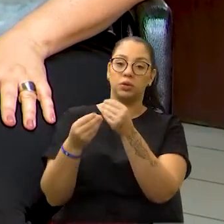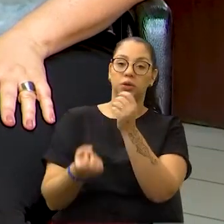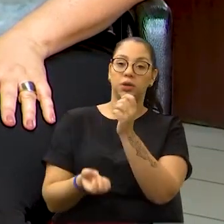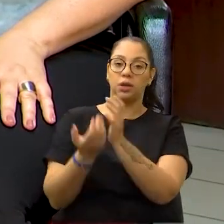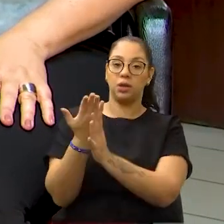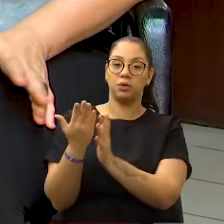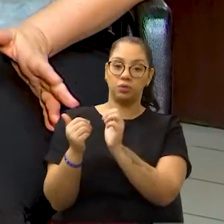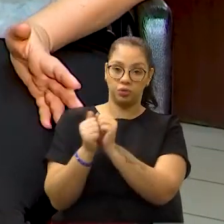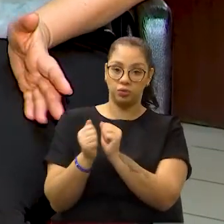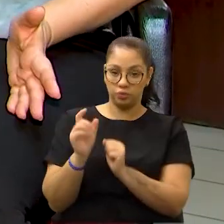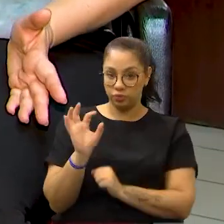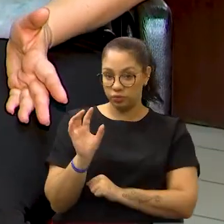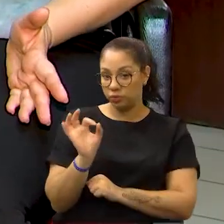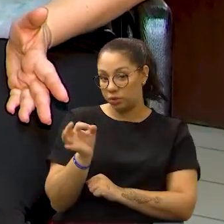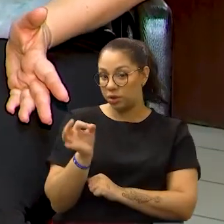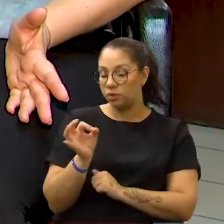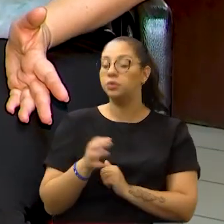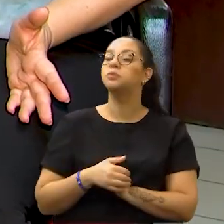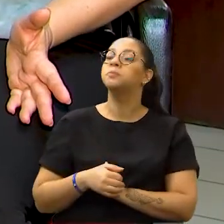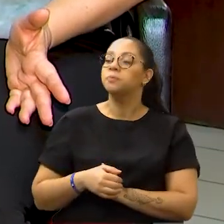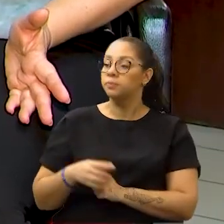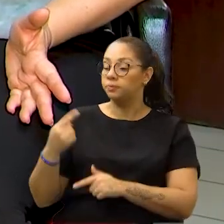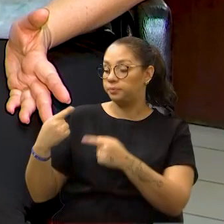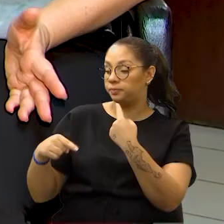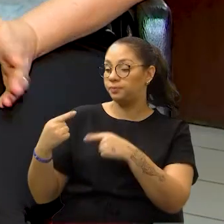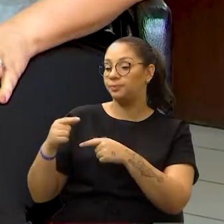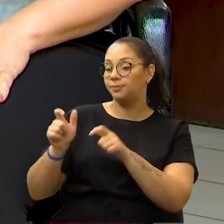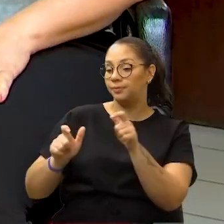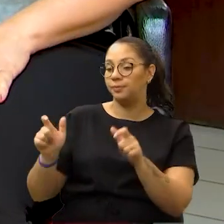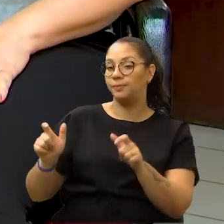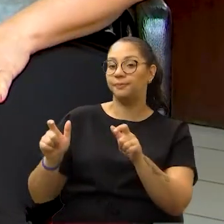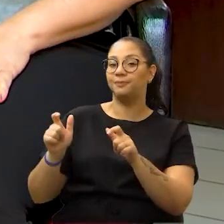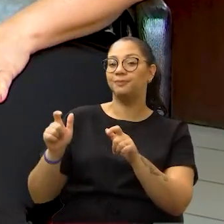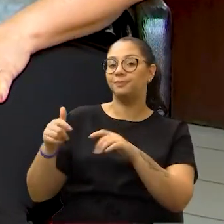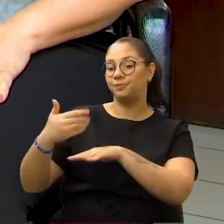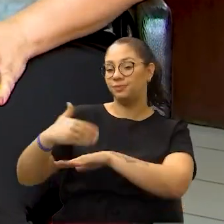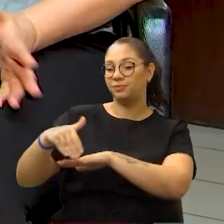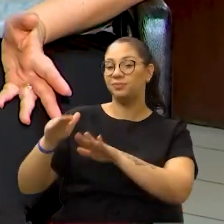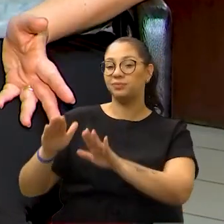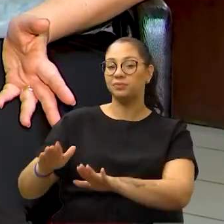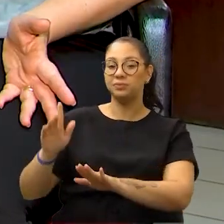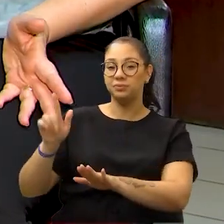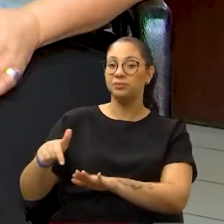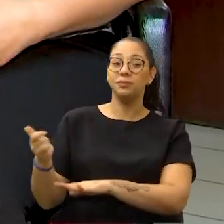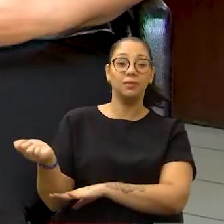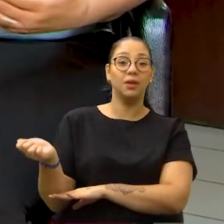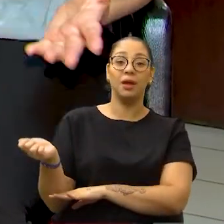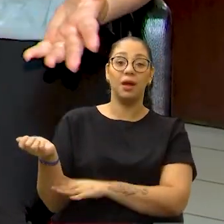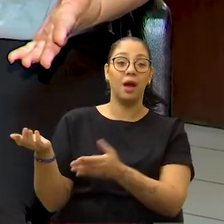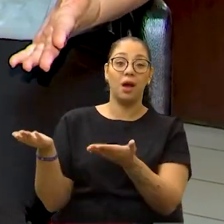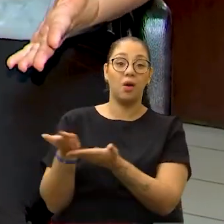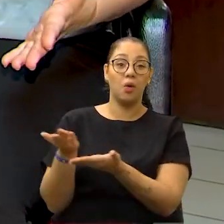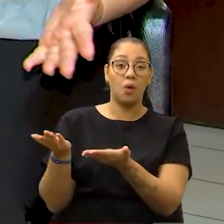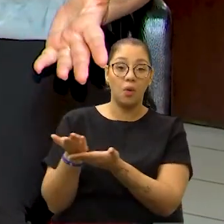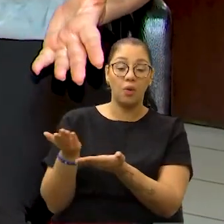volta disso. A política de situação de rua, por exemplo, é uma política recente.